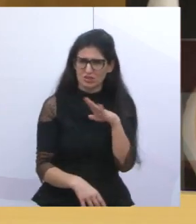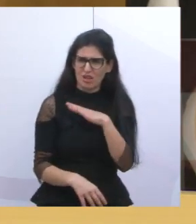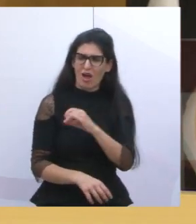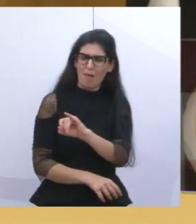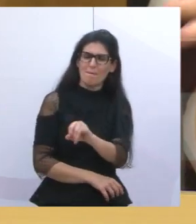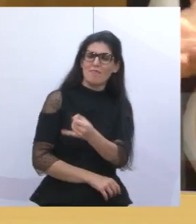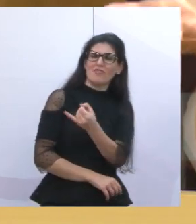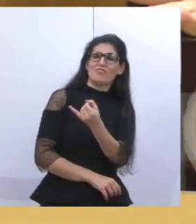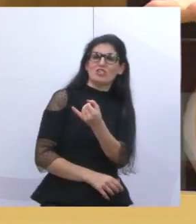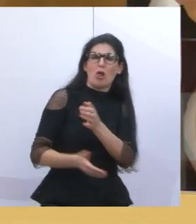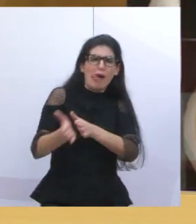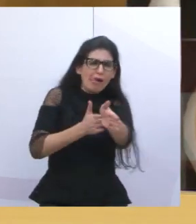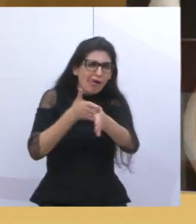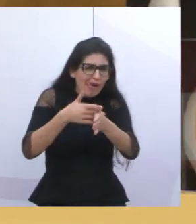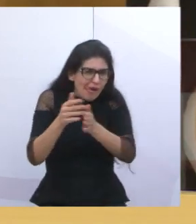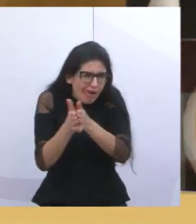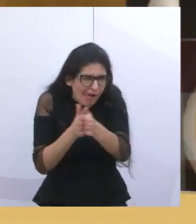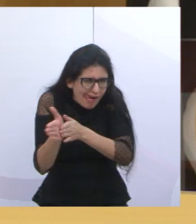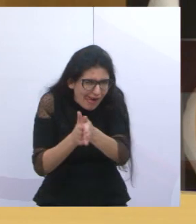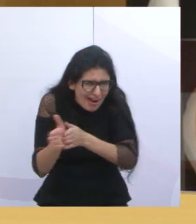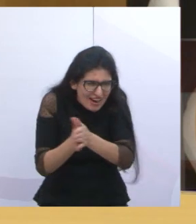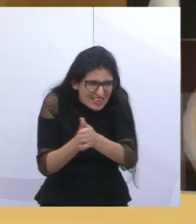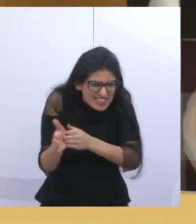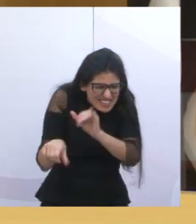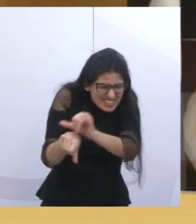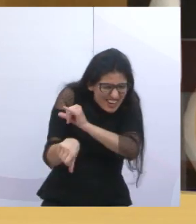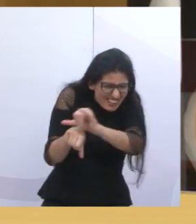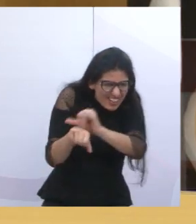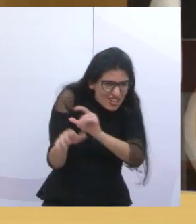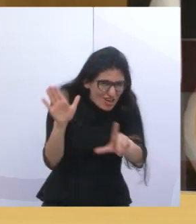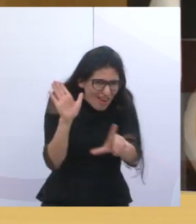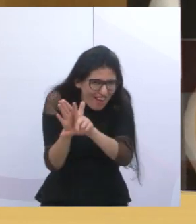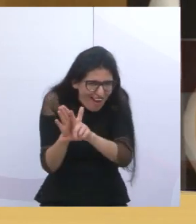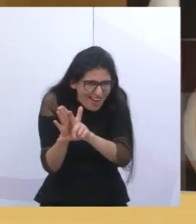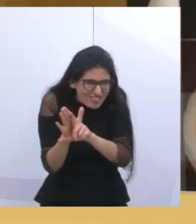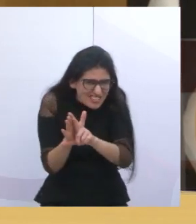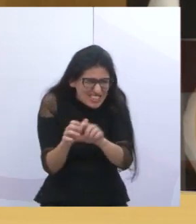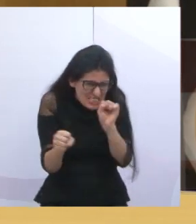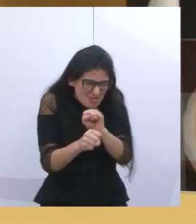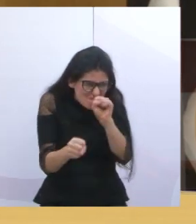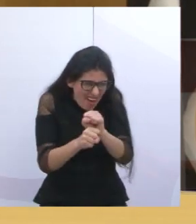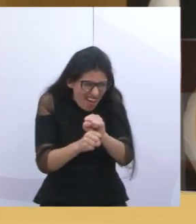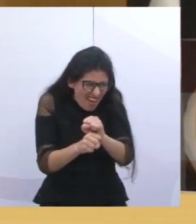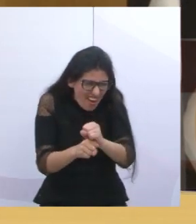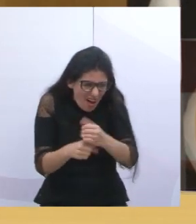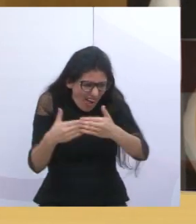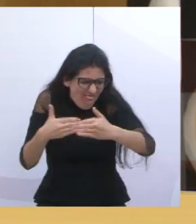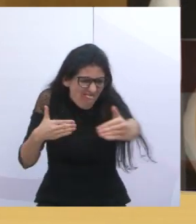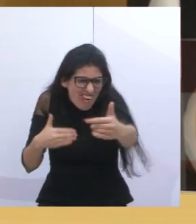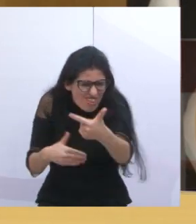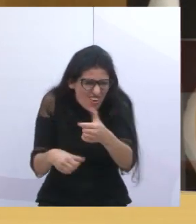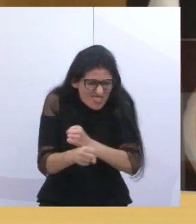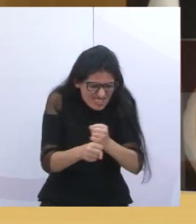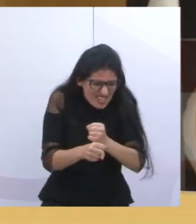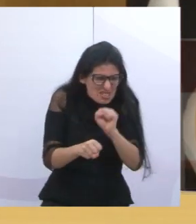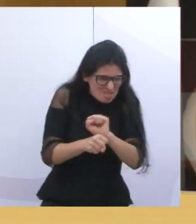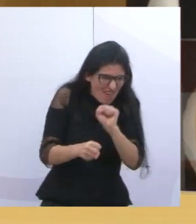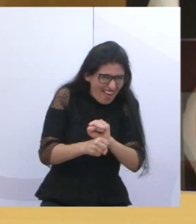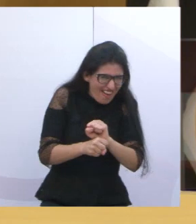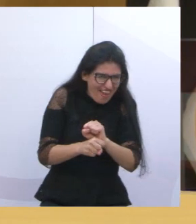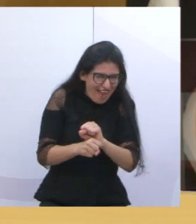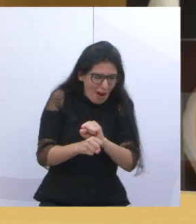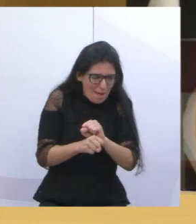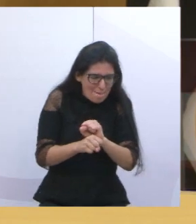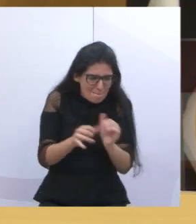lei e, infelizmente, pesava muito no bolso daquelas pessoas que mais precisam. Essa foi a verdade, entendeu? Porque é